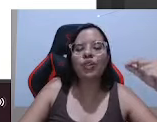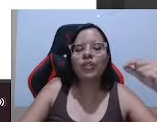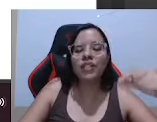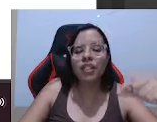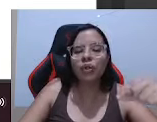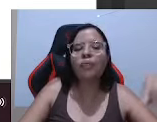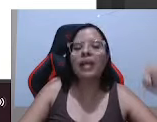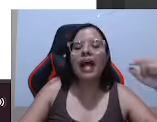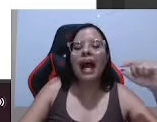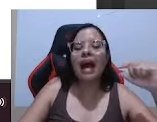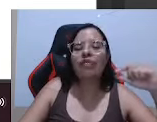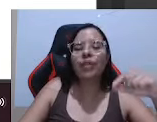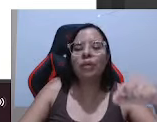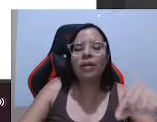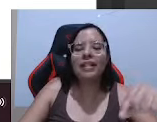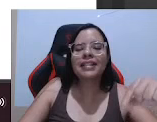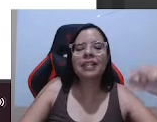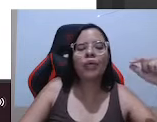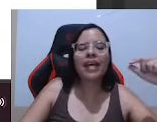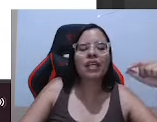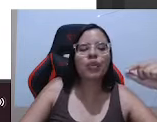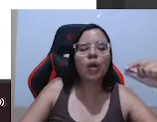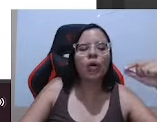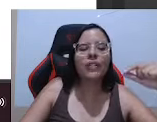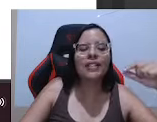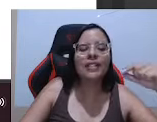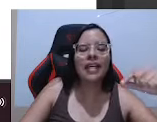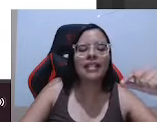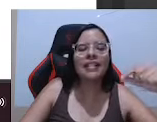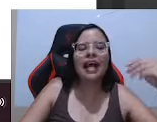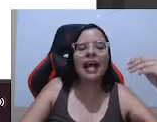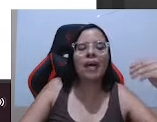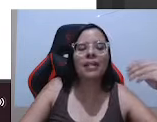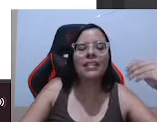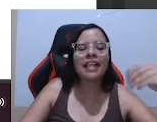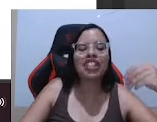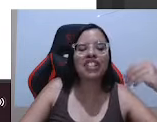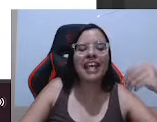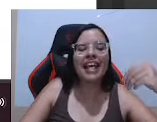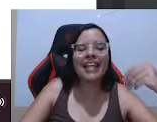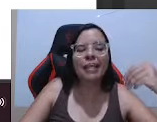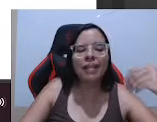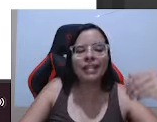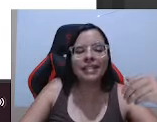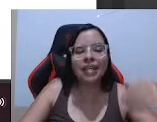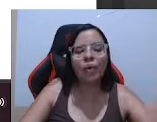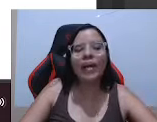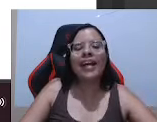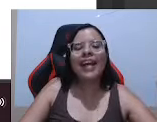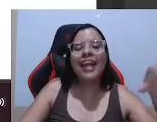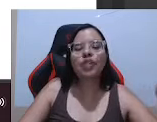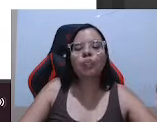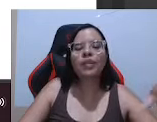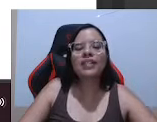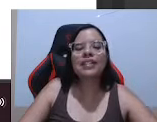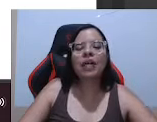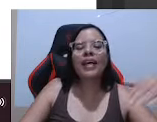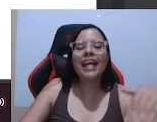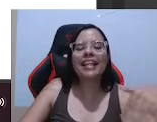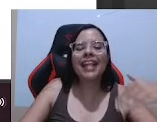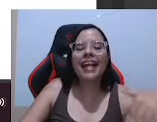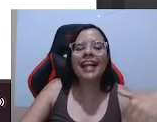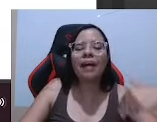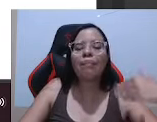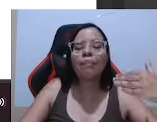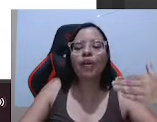o raciocínio, a fundamentação e a sua consistência, a capacidade de interpretação,